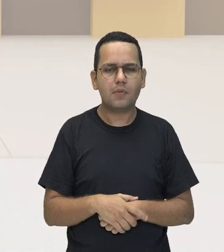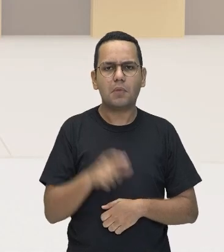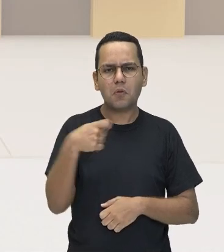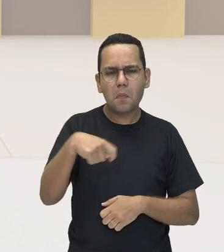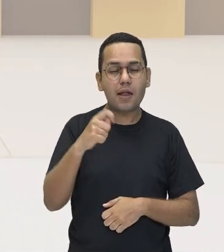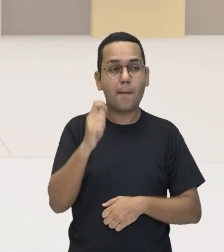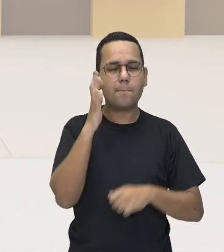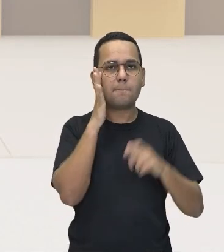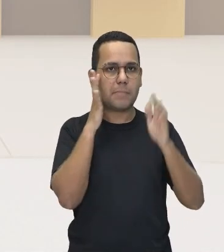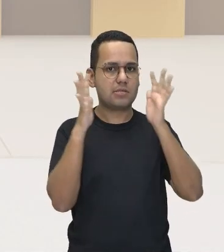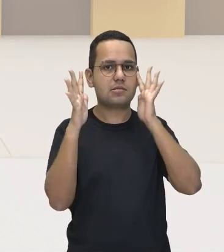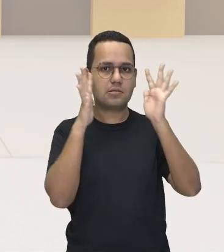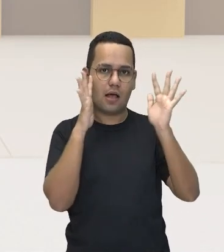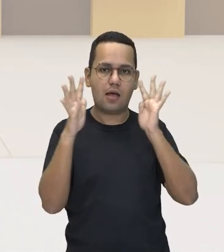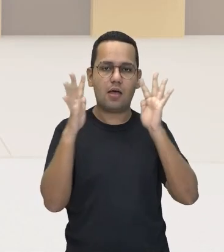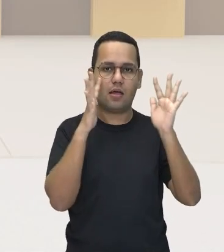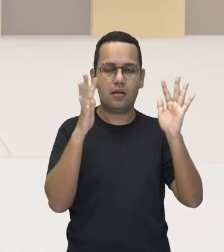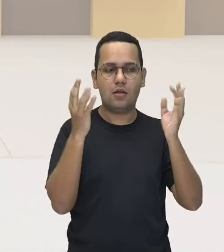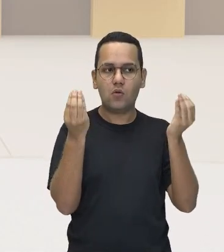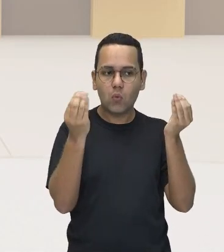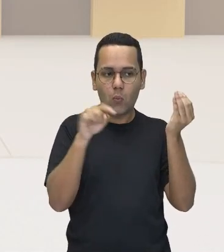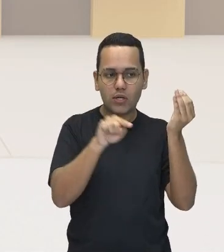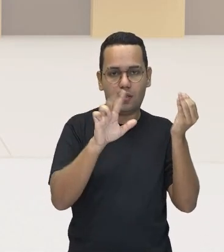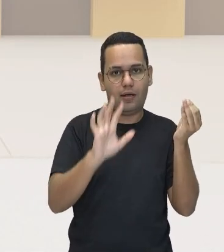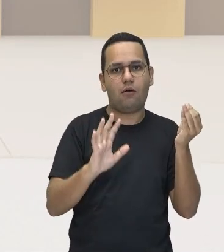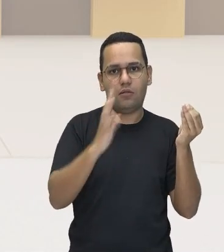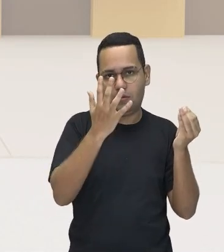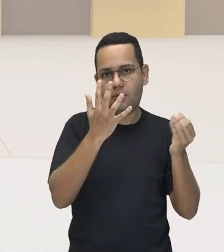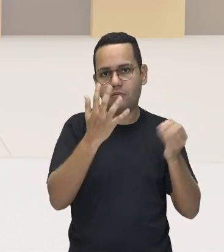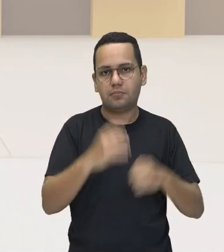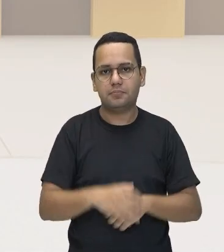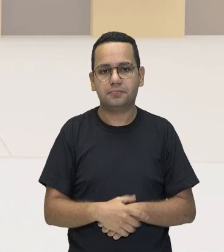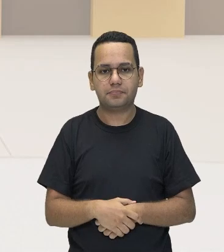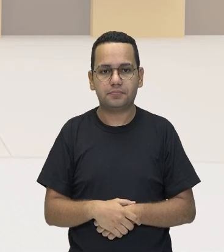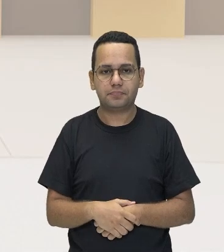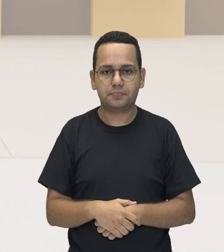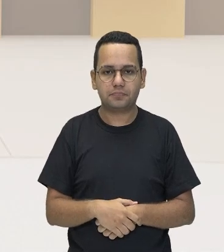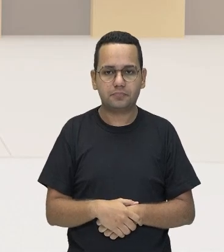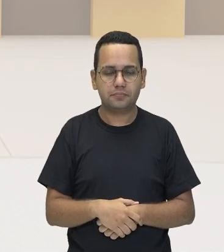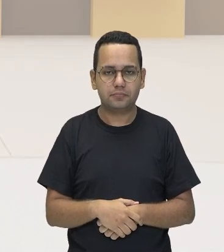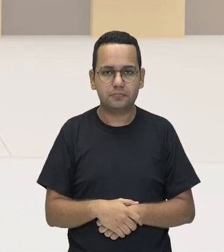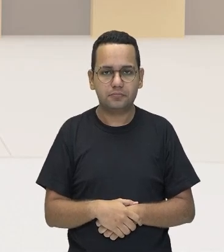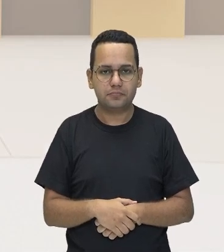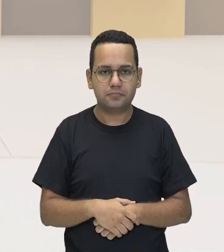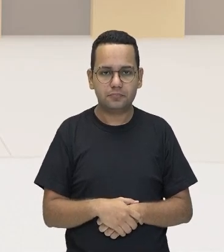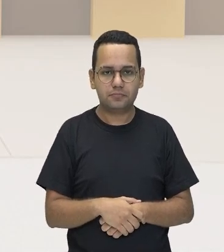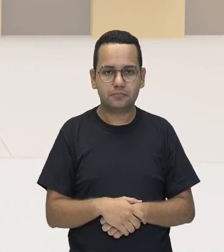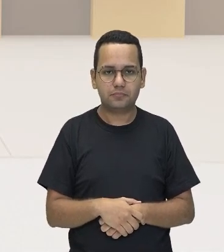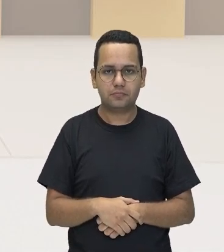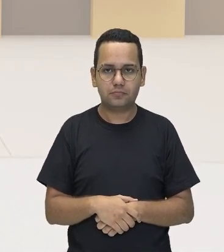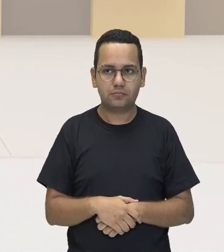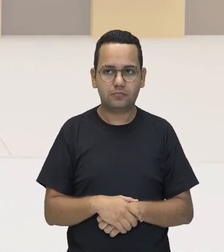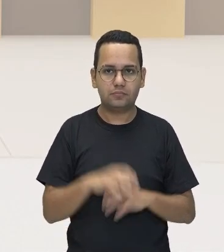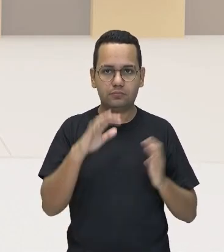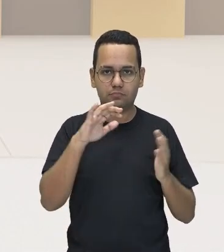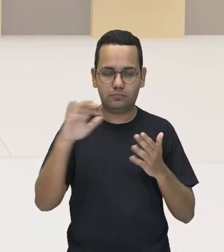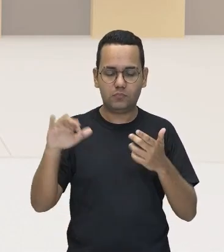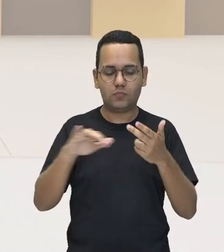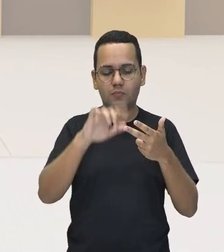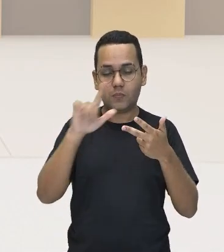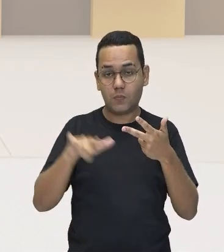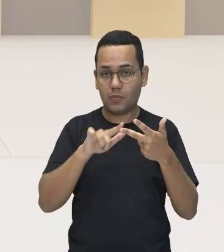pensar, saber o que está acontecendo, beleza? E o nosso último, né, a última parte aí desse mapeamento